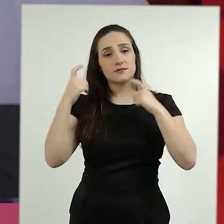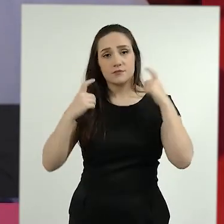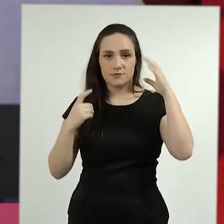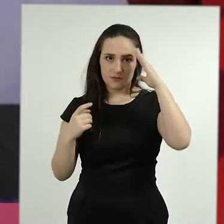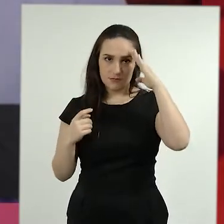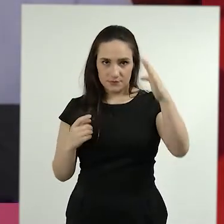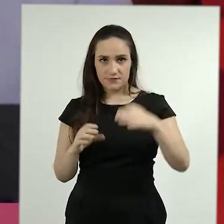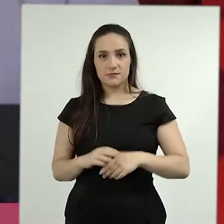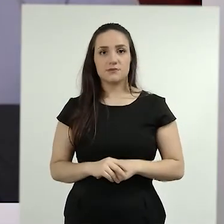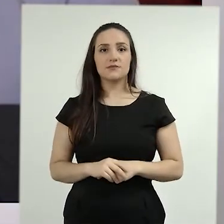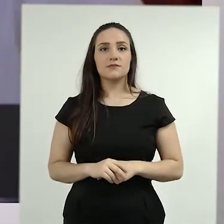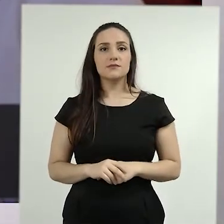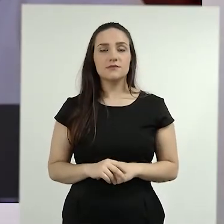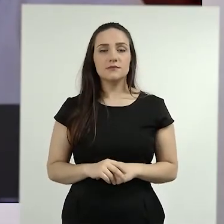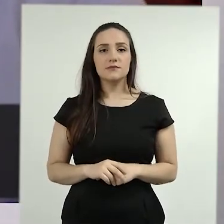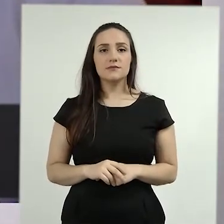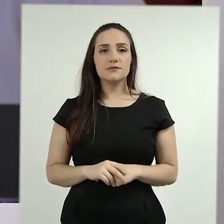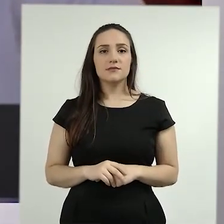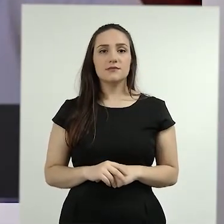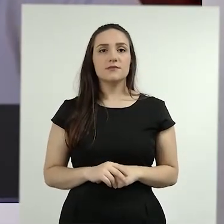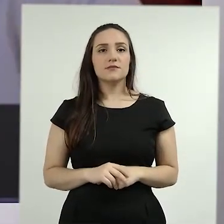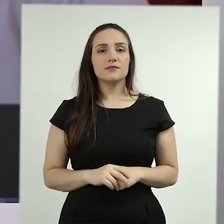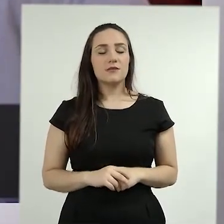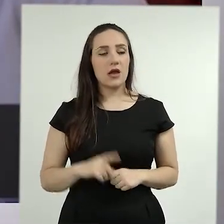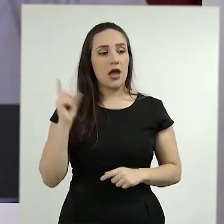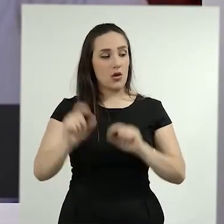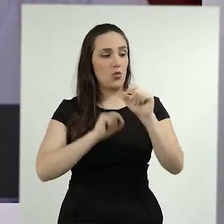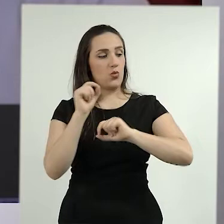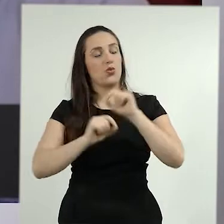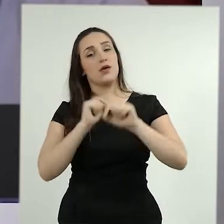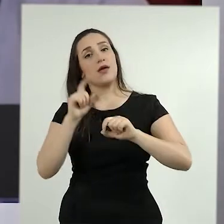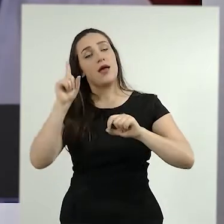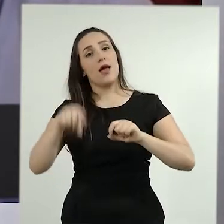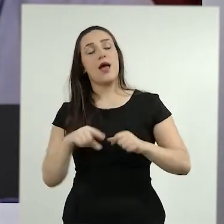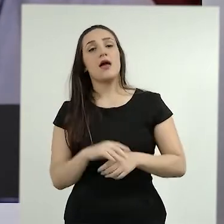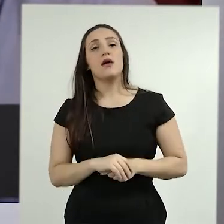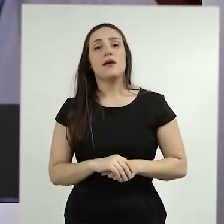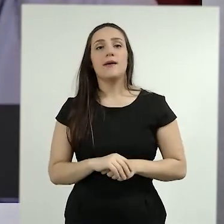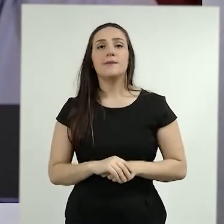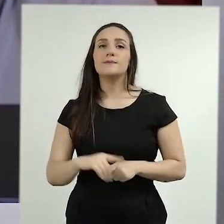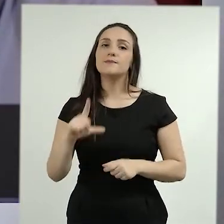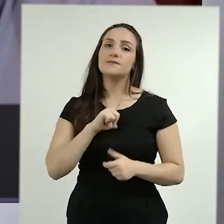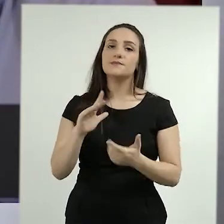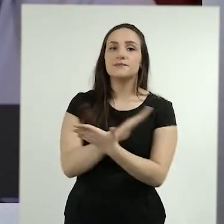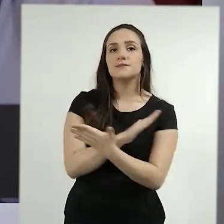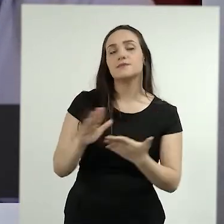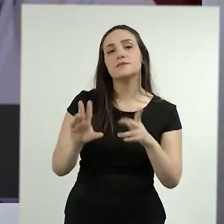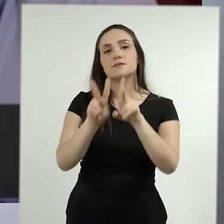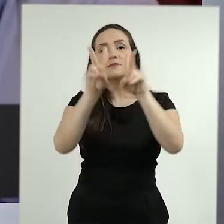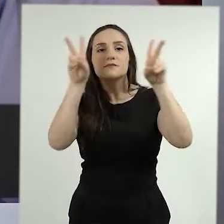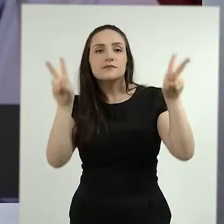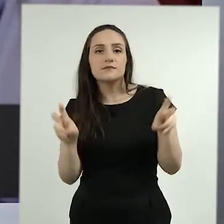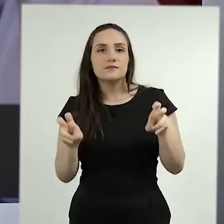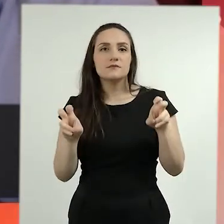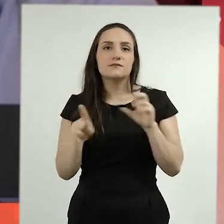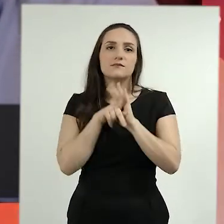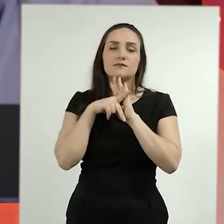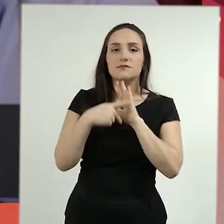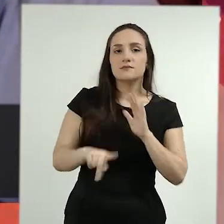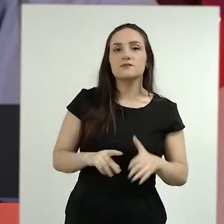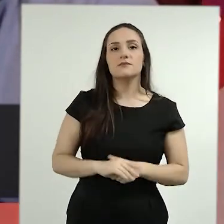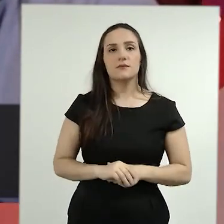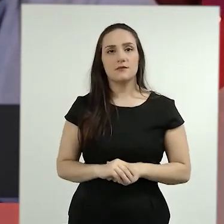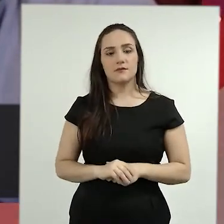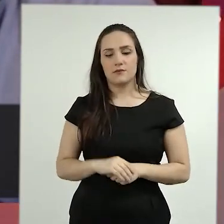tem preocupado, eu acredito preocupa a você também, é a politização, né, de alguns temas,